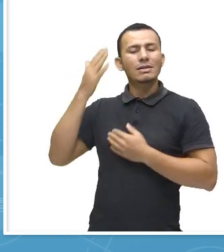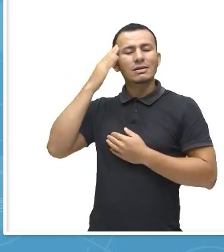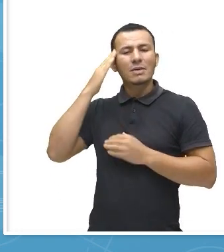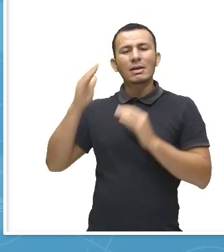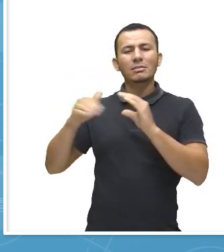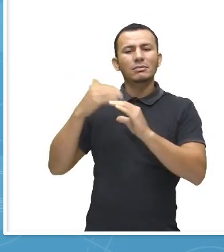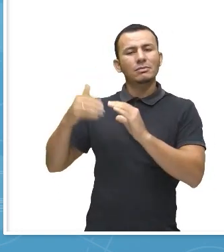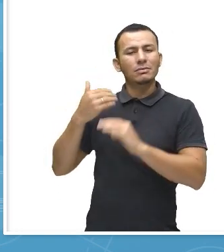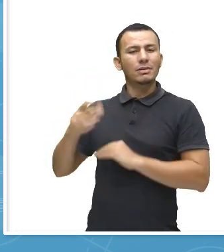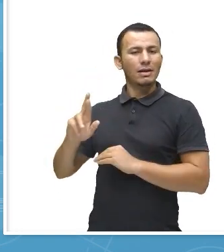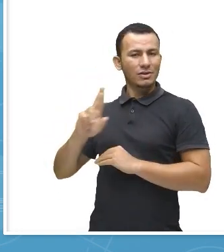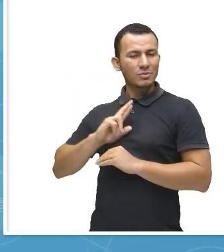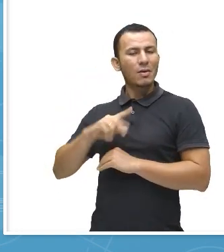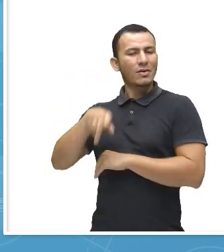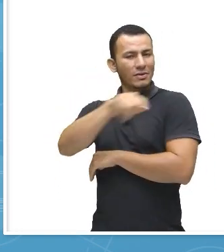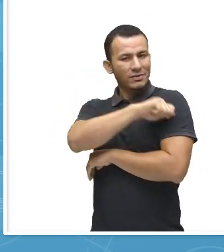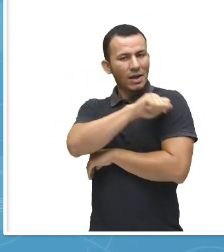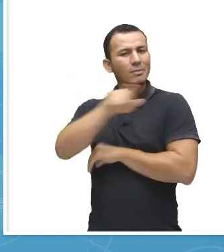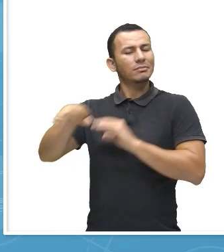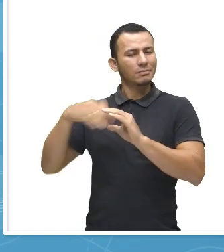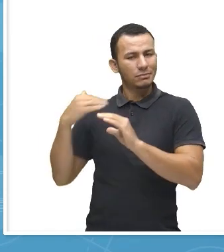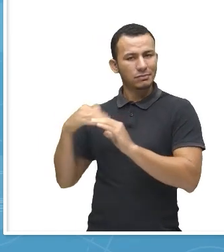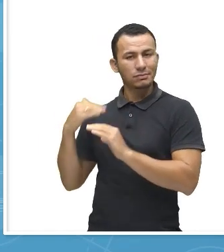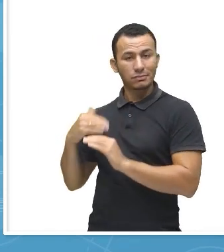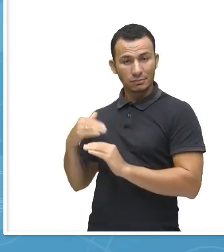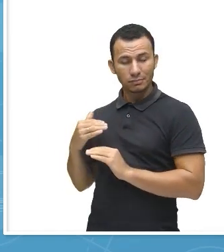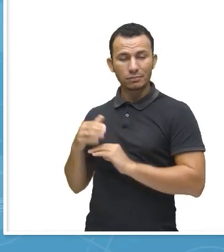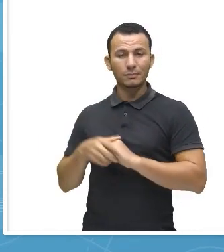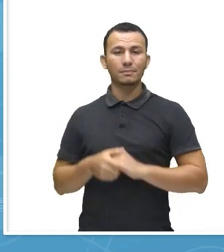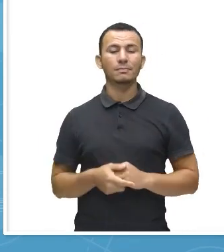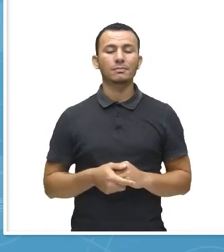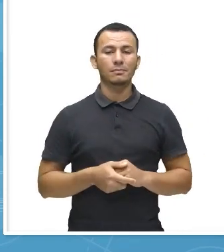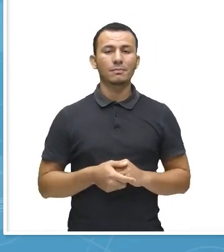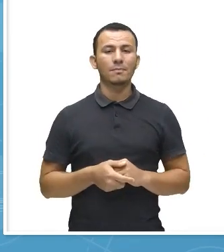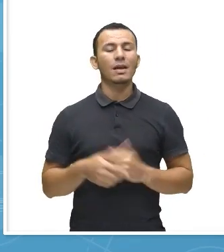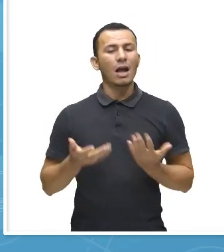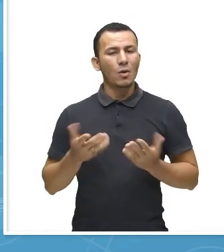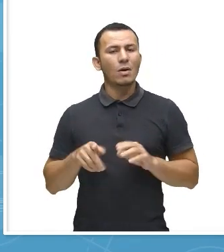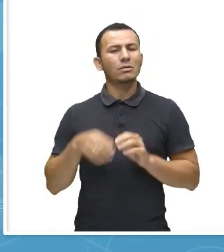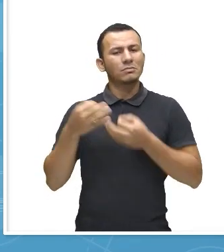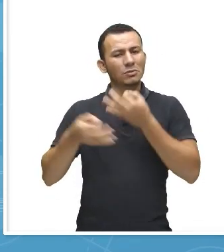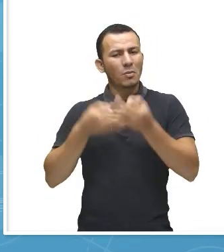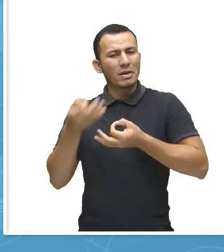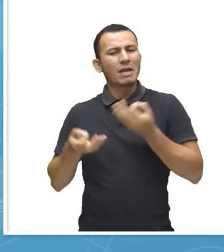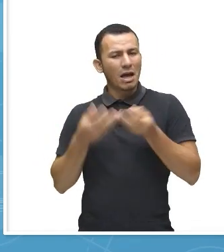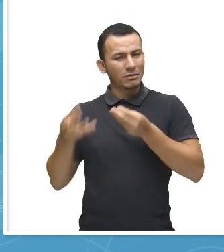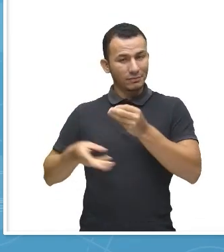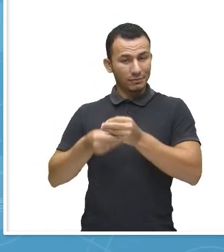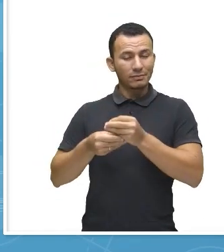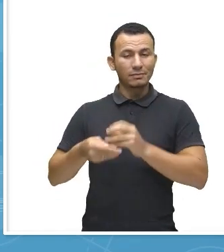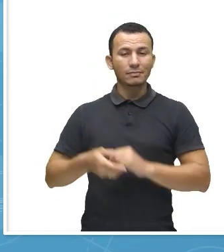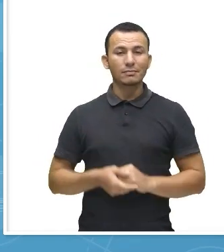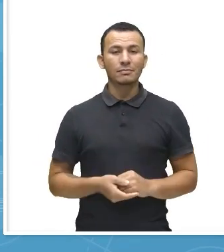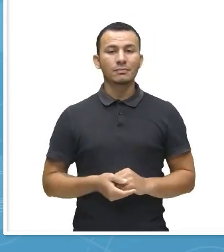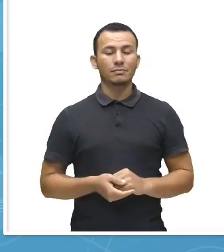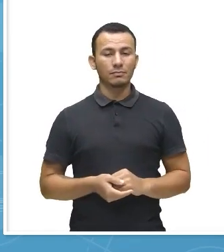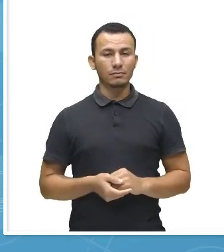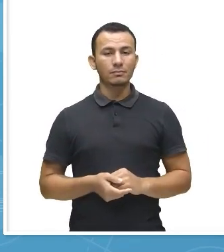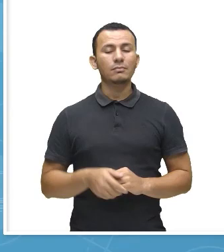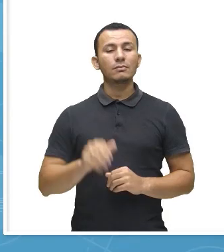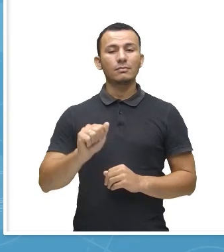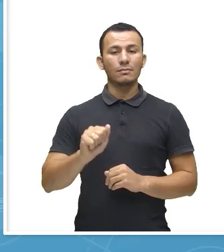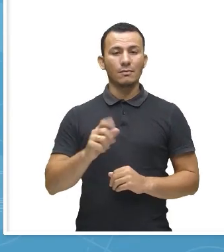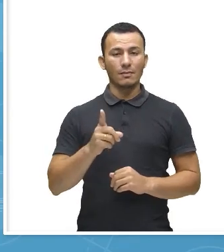as respostas, né, que vocês estão enviando para a gente. Então vamos fazer aí os comentários em cima dessa questão. Então olha só, a